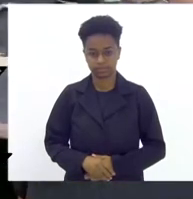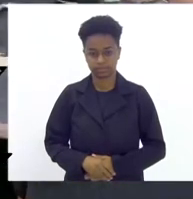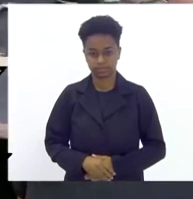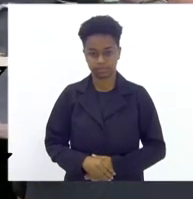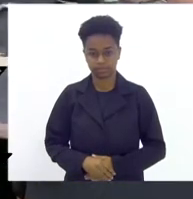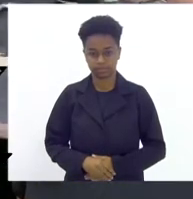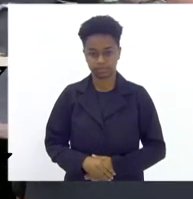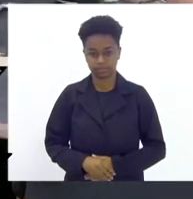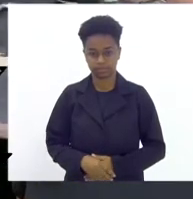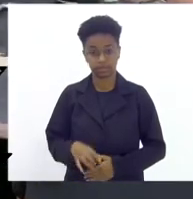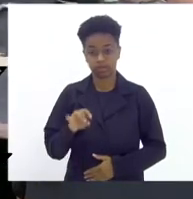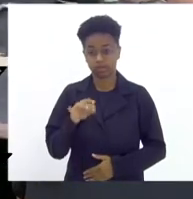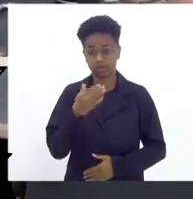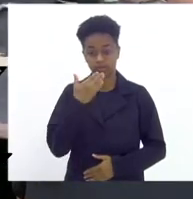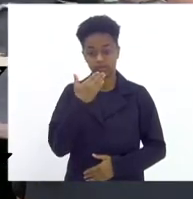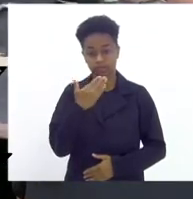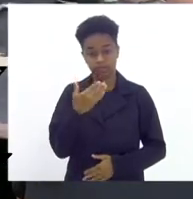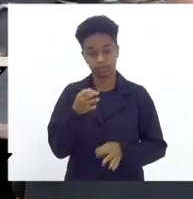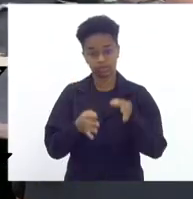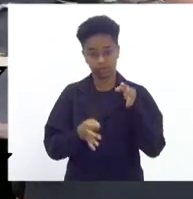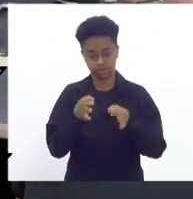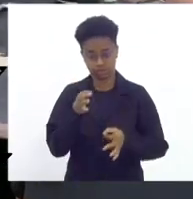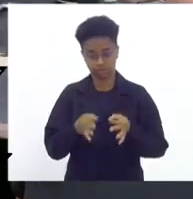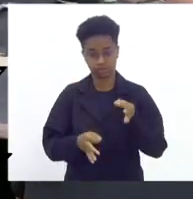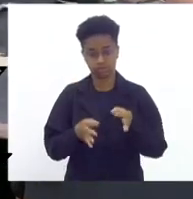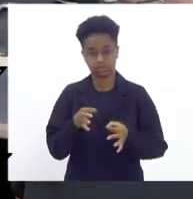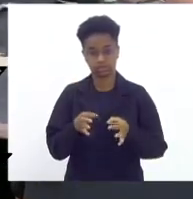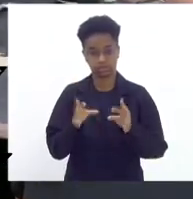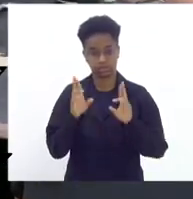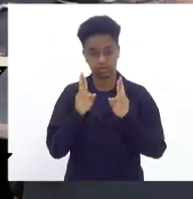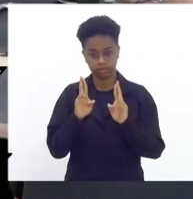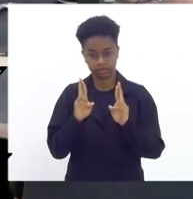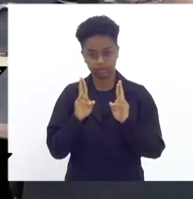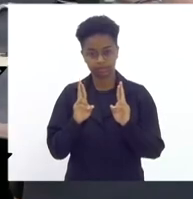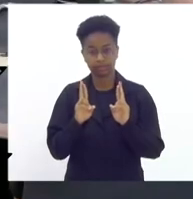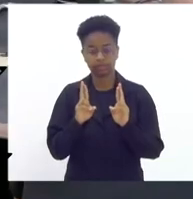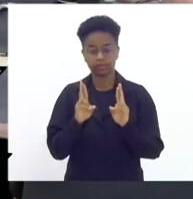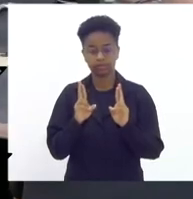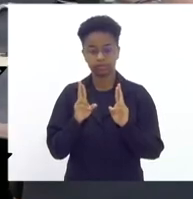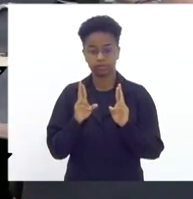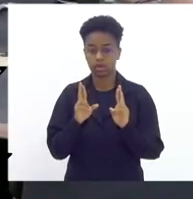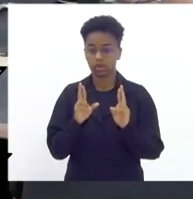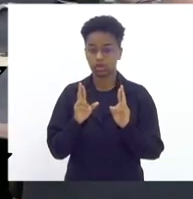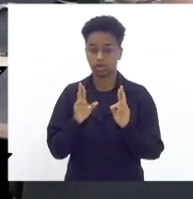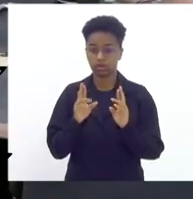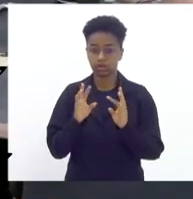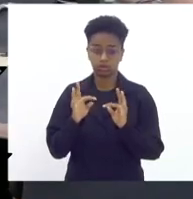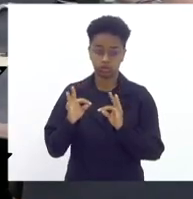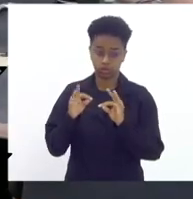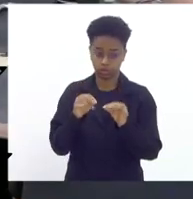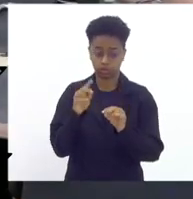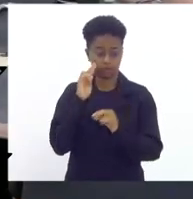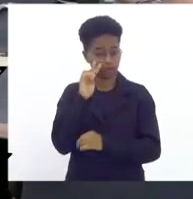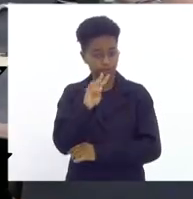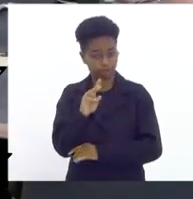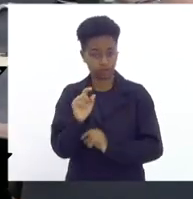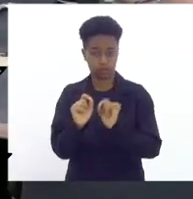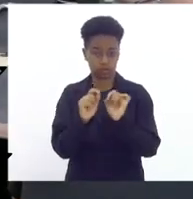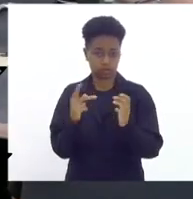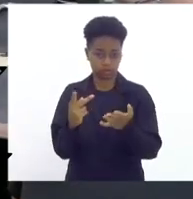bom só pedindo justiça que espero que tudo mundo vieram vieram o que aconteceu